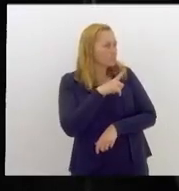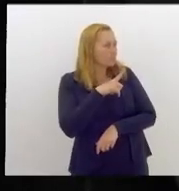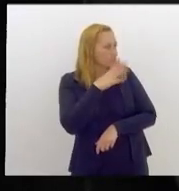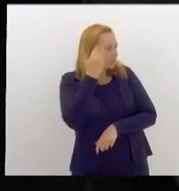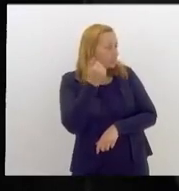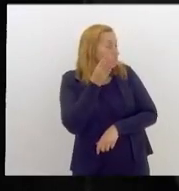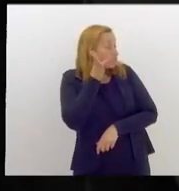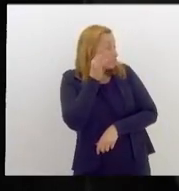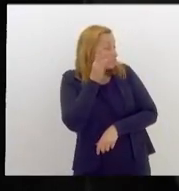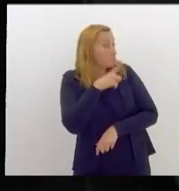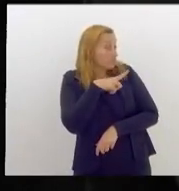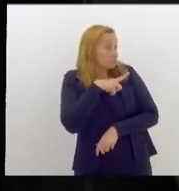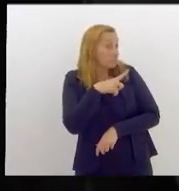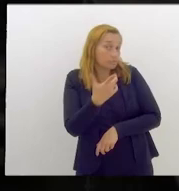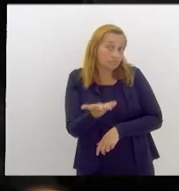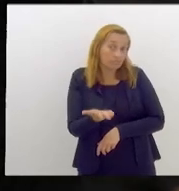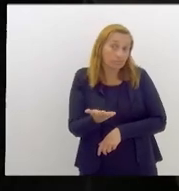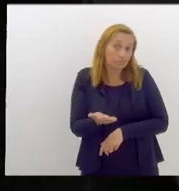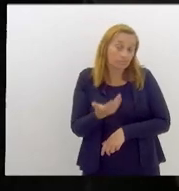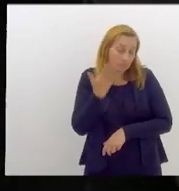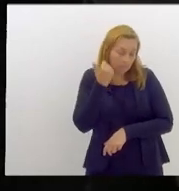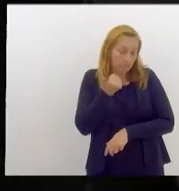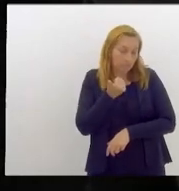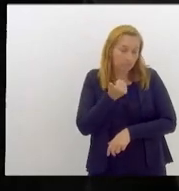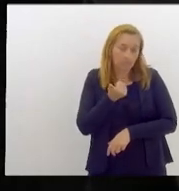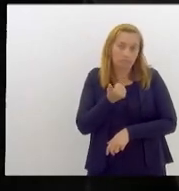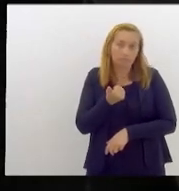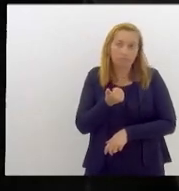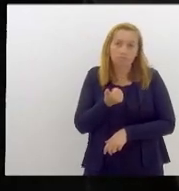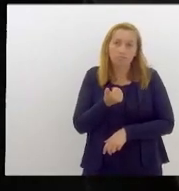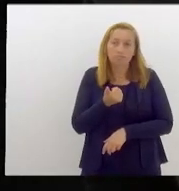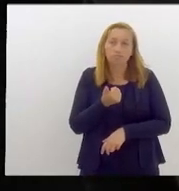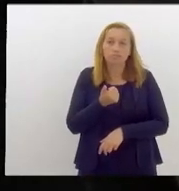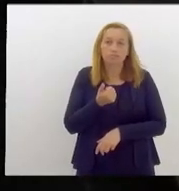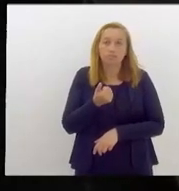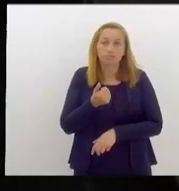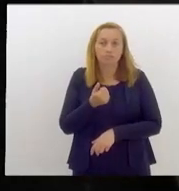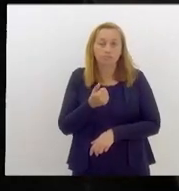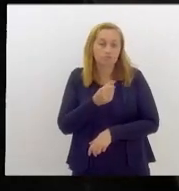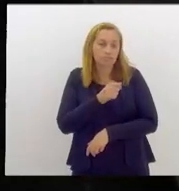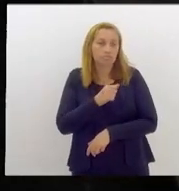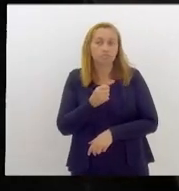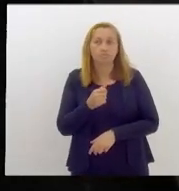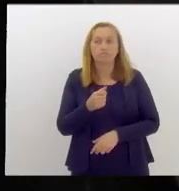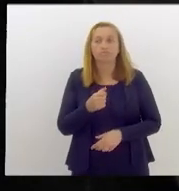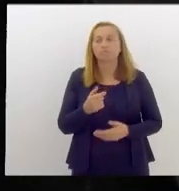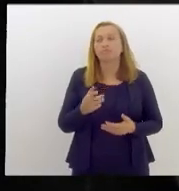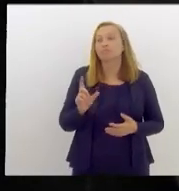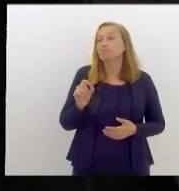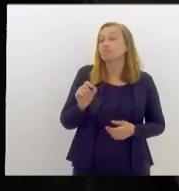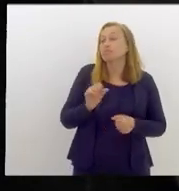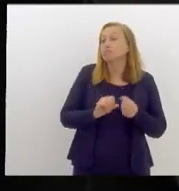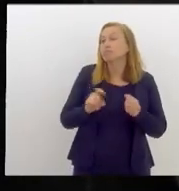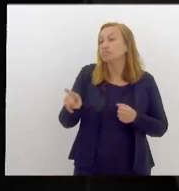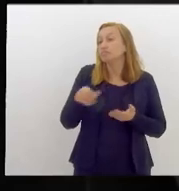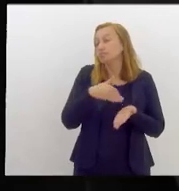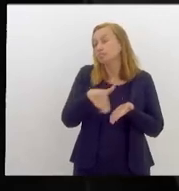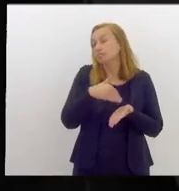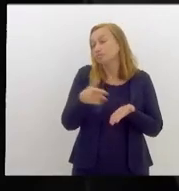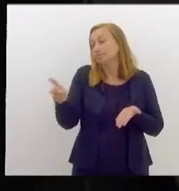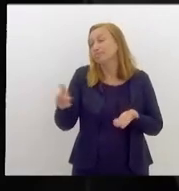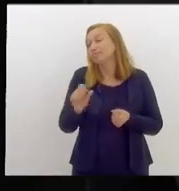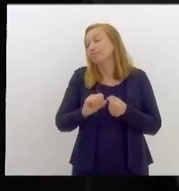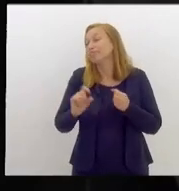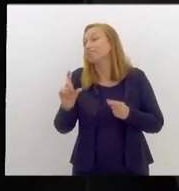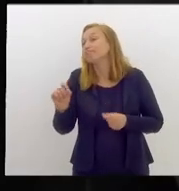tenho curiosidade né sabe Rejane aquela curiosidade filosófica quero saber o que faz ali aquela secretaria quem tá tocando